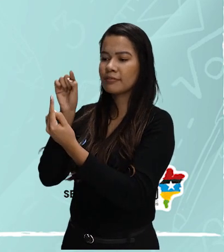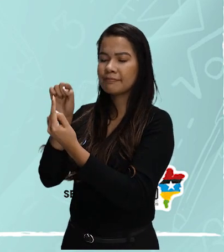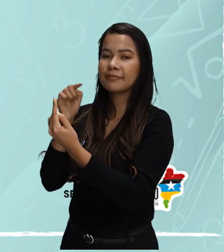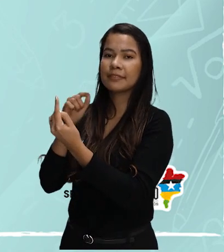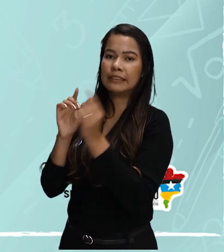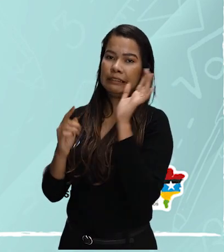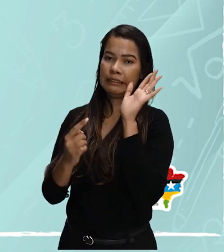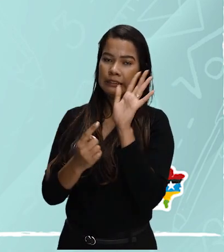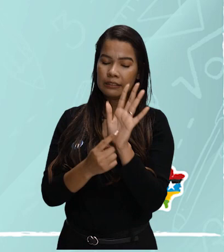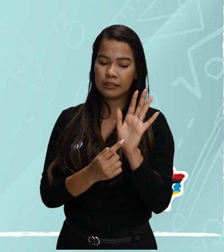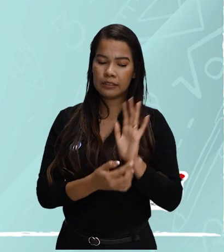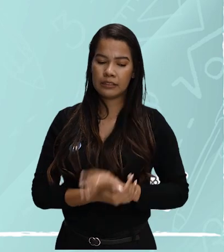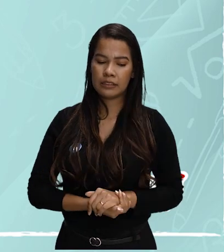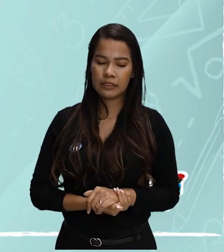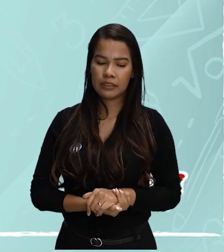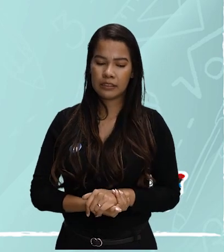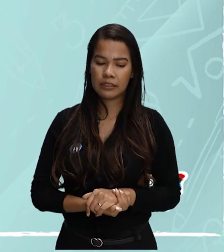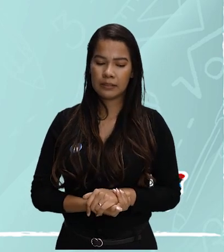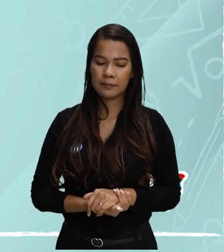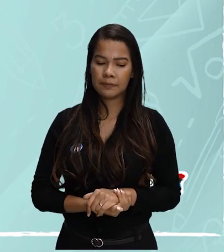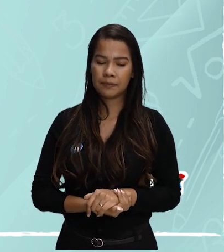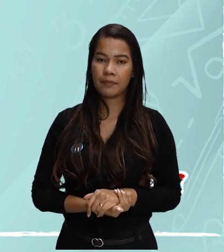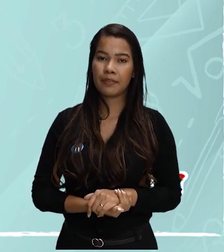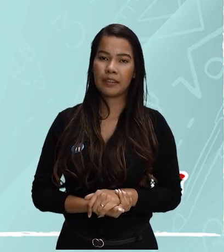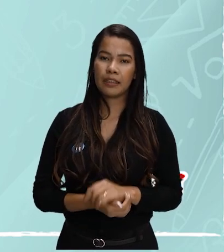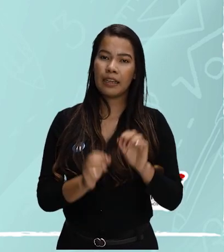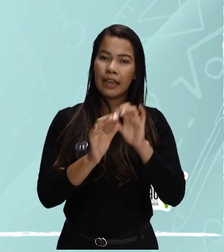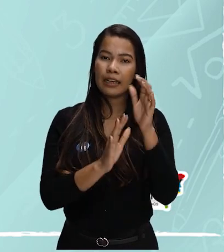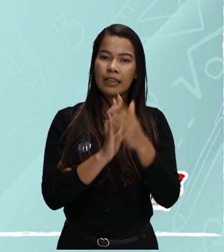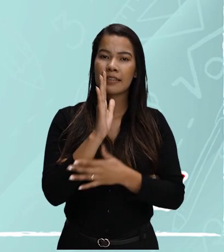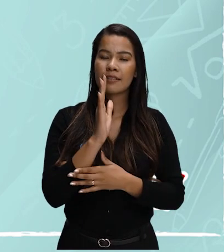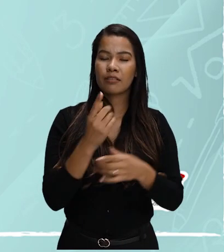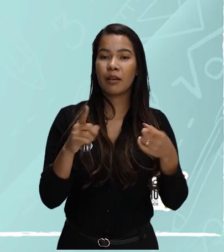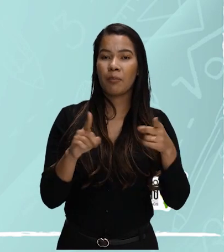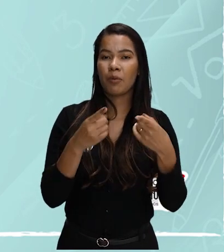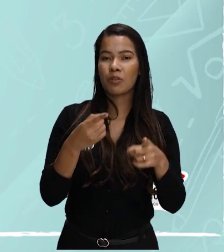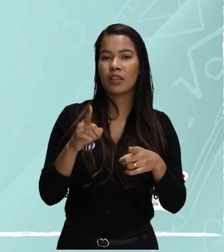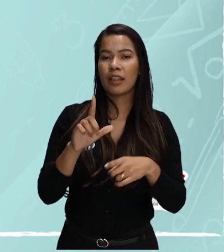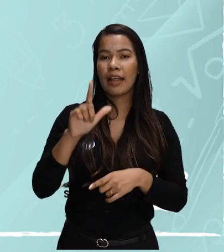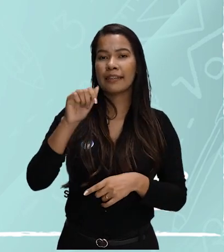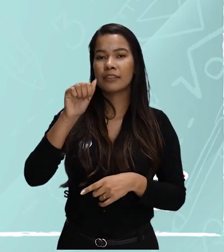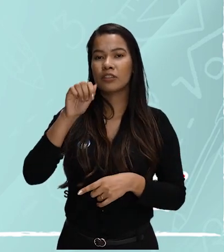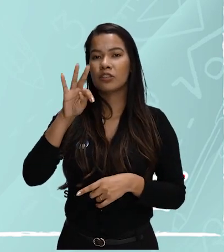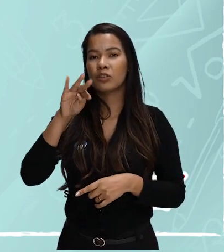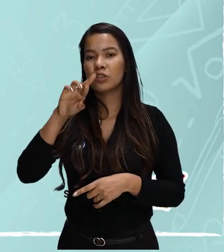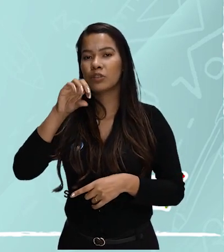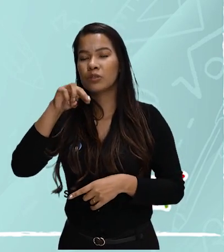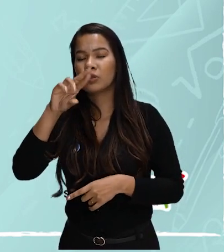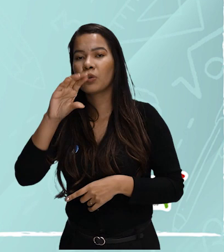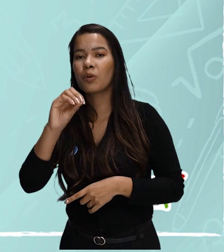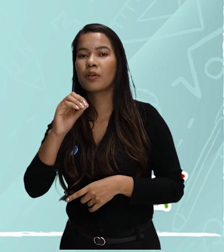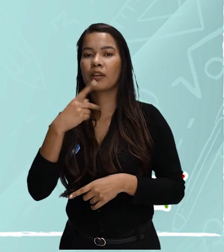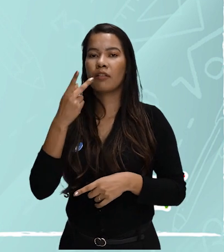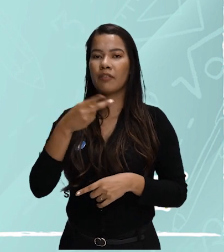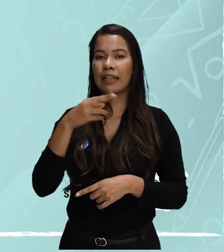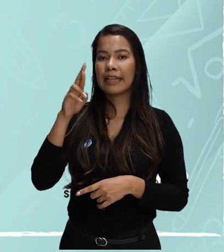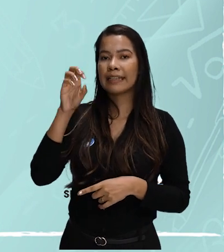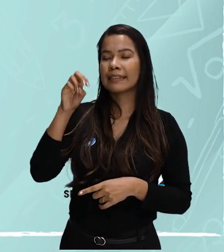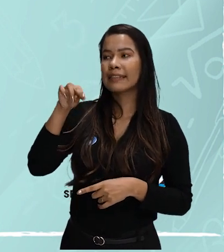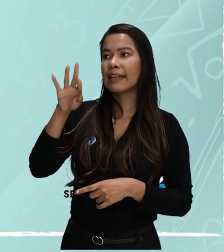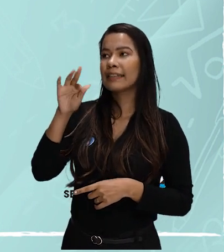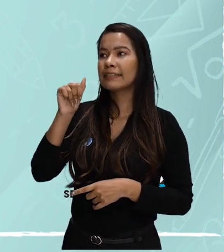trouxe aqui a produção do latino, que ele diz assim, ó, Renata, ingrata, trocou meu